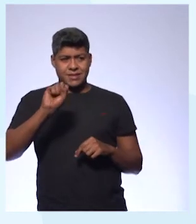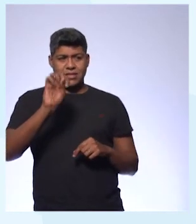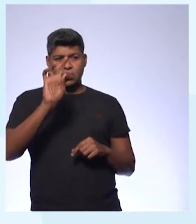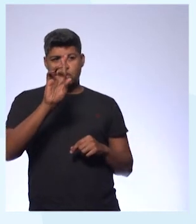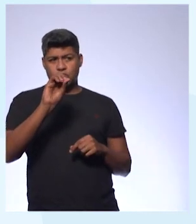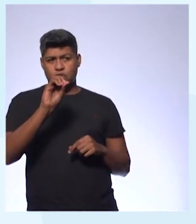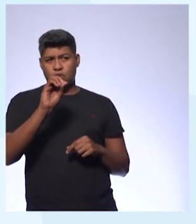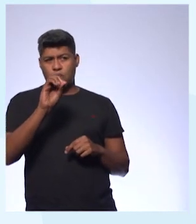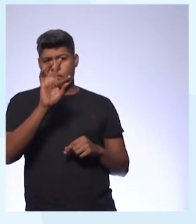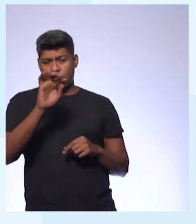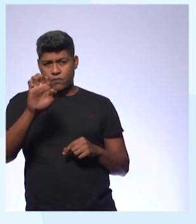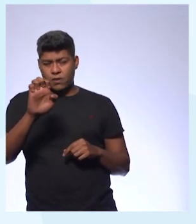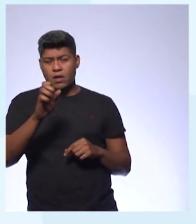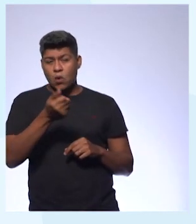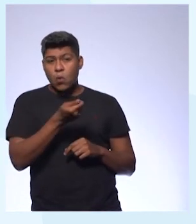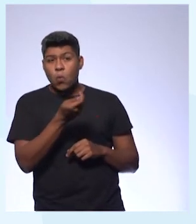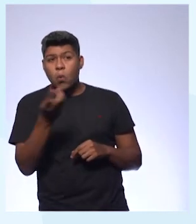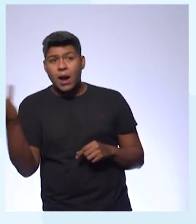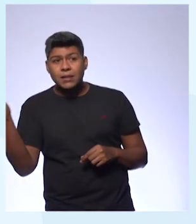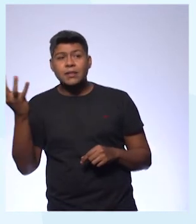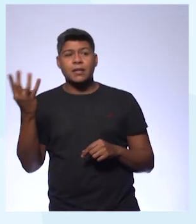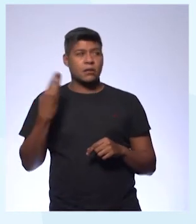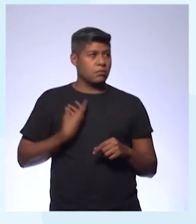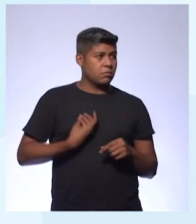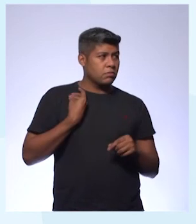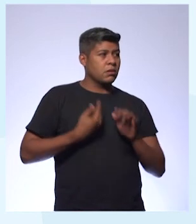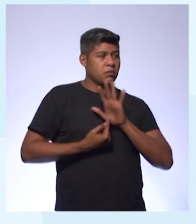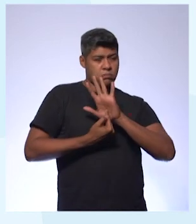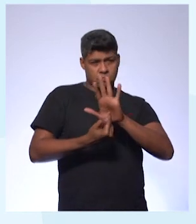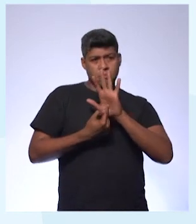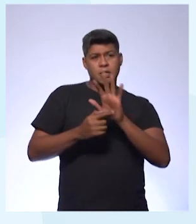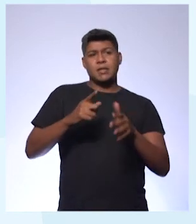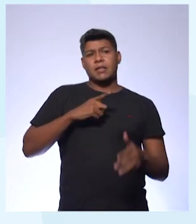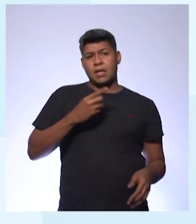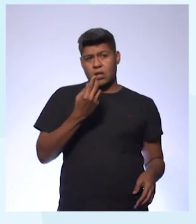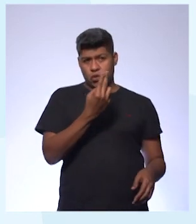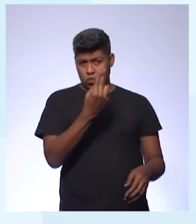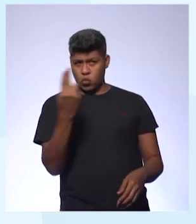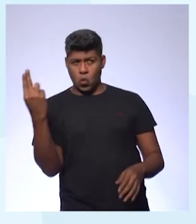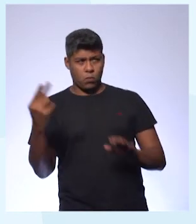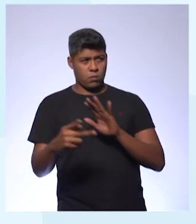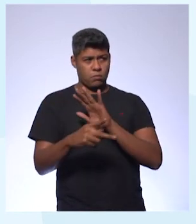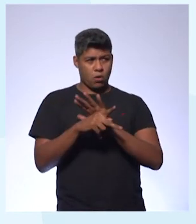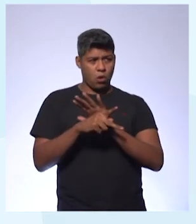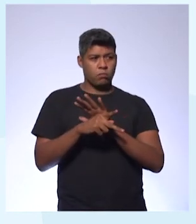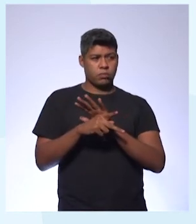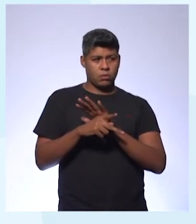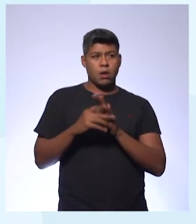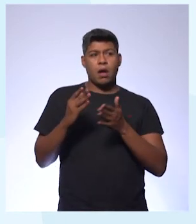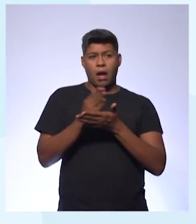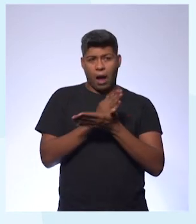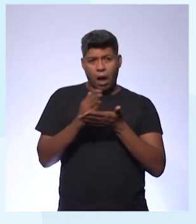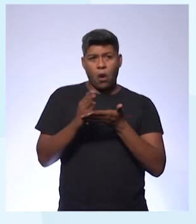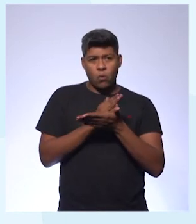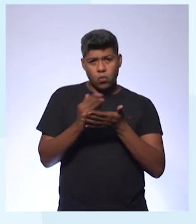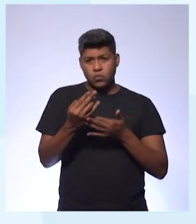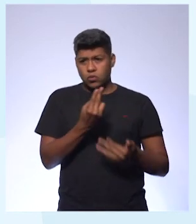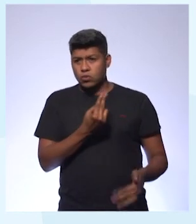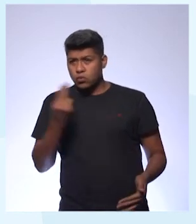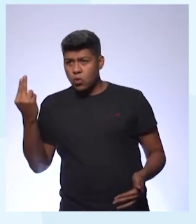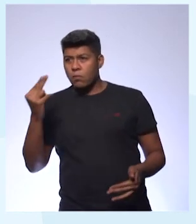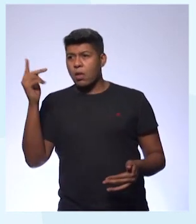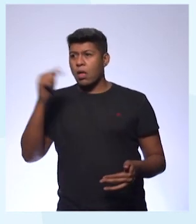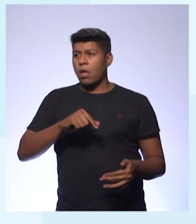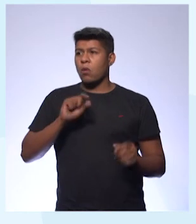Dependendo da quantidade de versos que cada estrofe apresenta, a gente dá um nome para essa estrofe. Alguns destes nomes